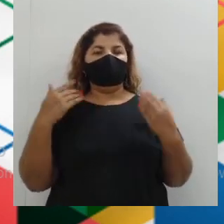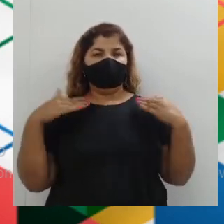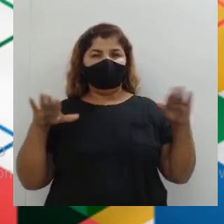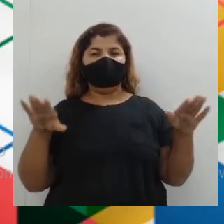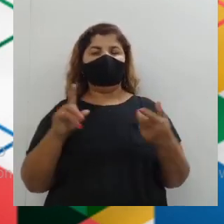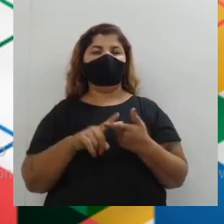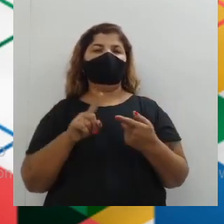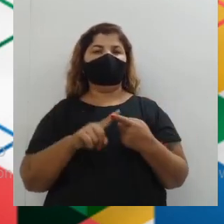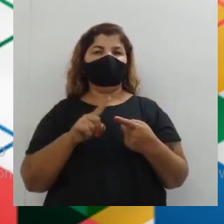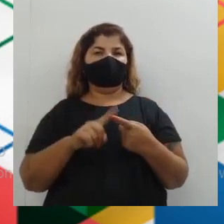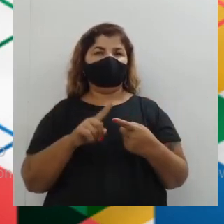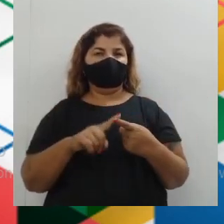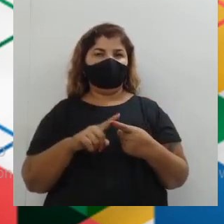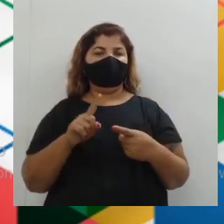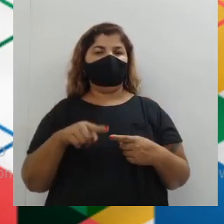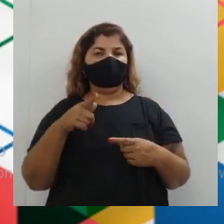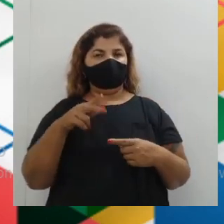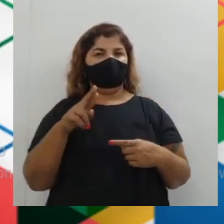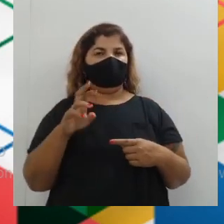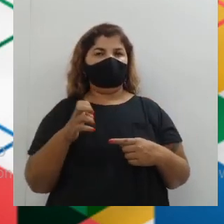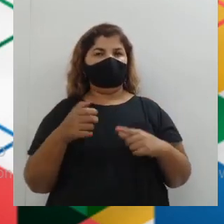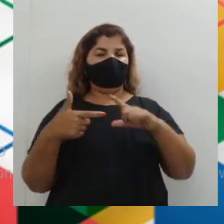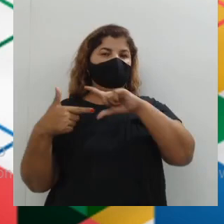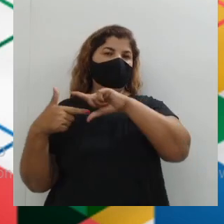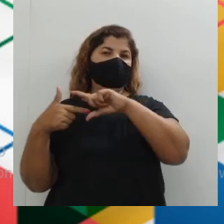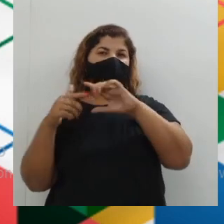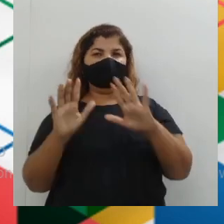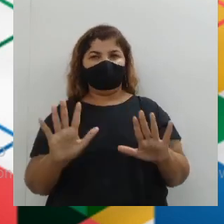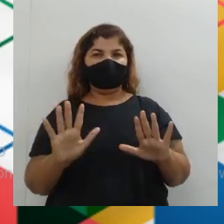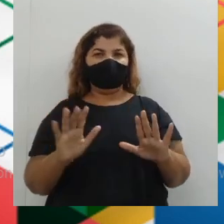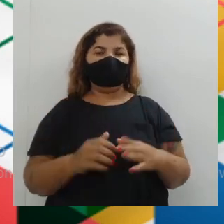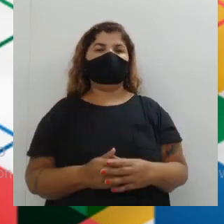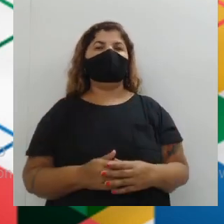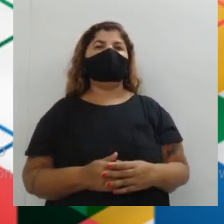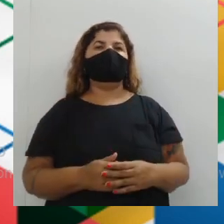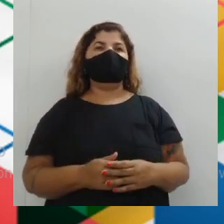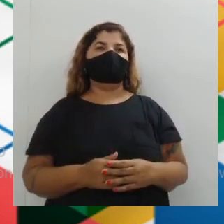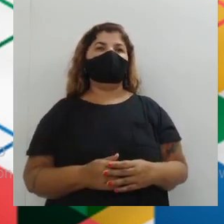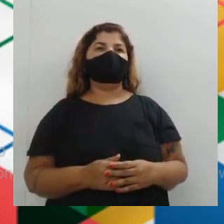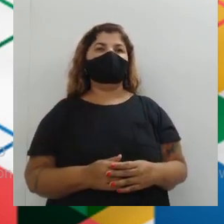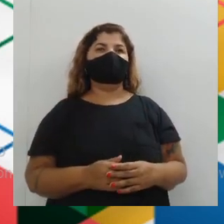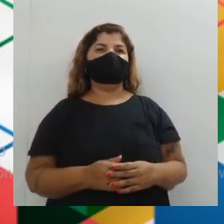também é pré-modernista, como eu falei, se destaca na poesia.